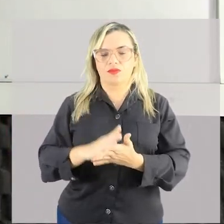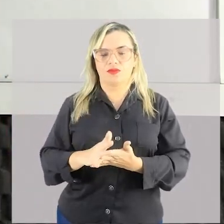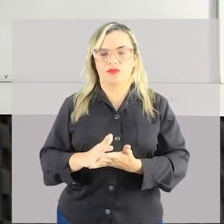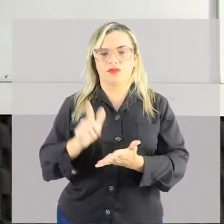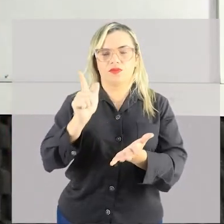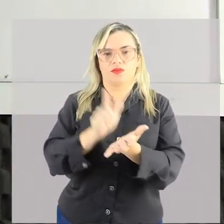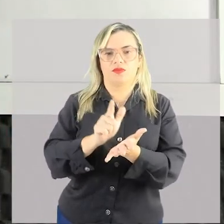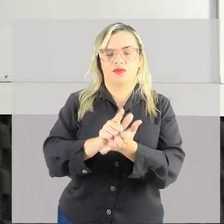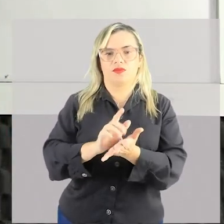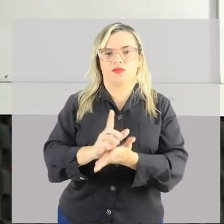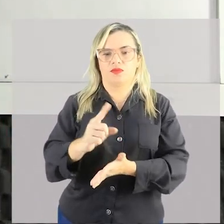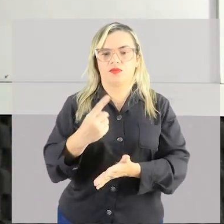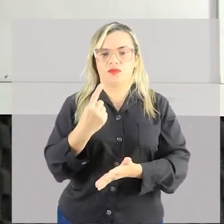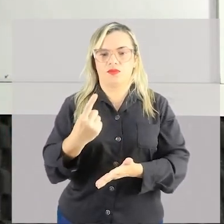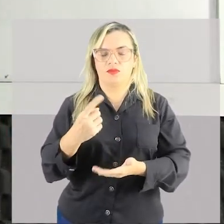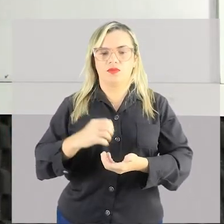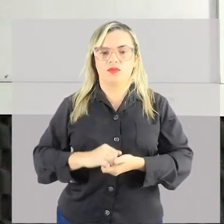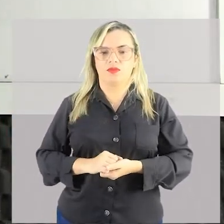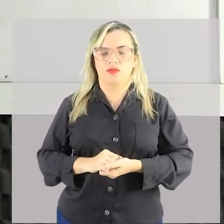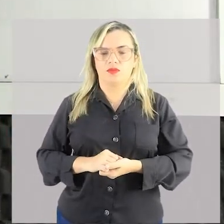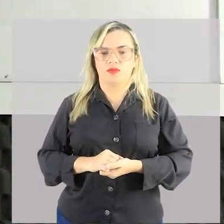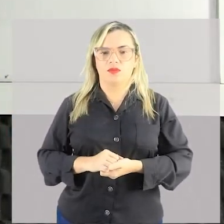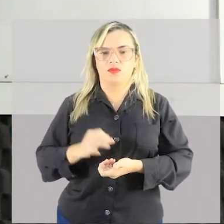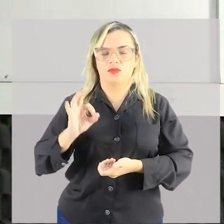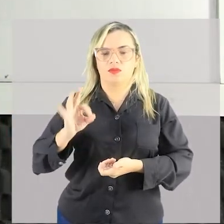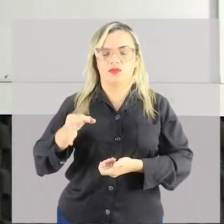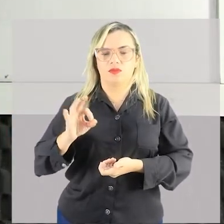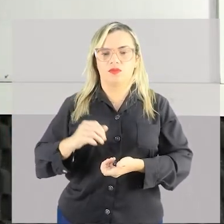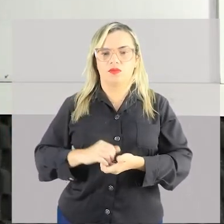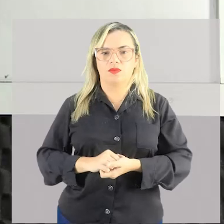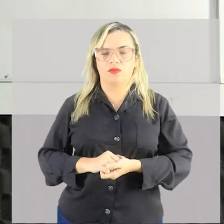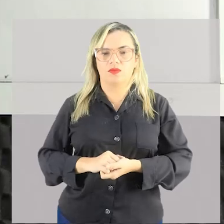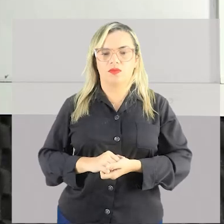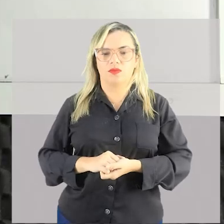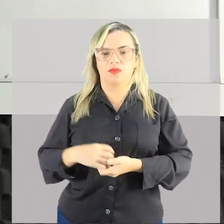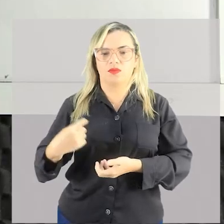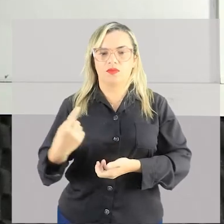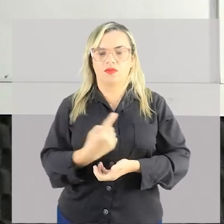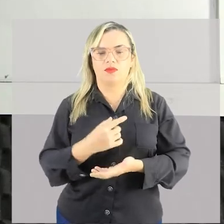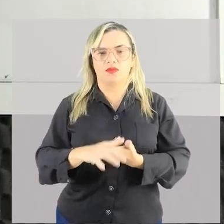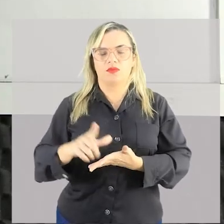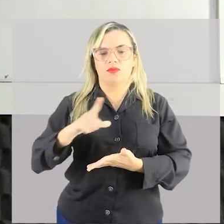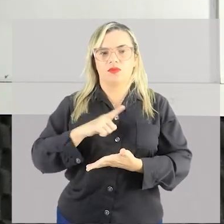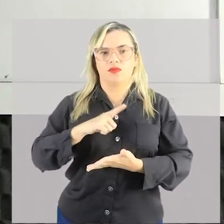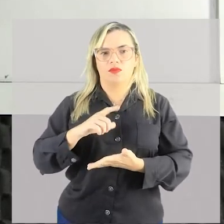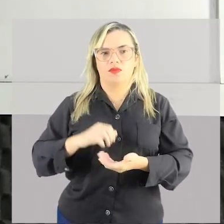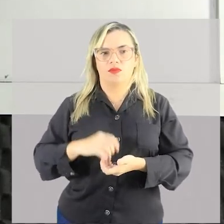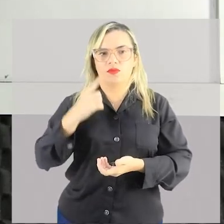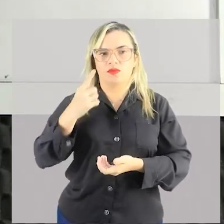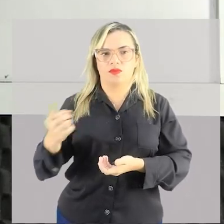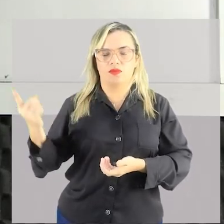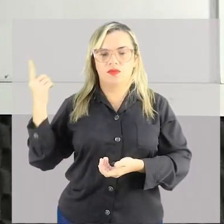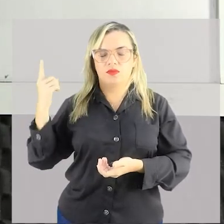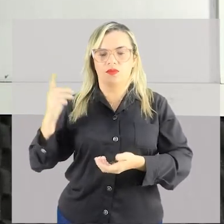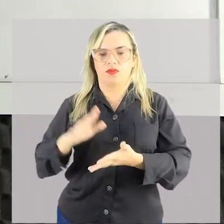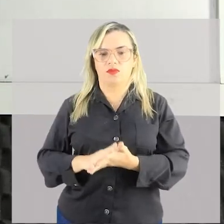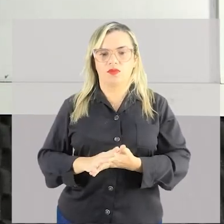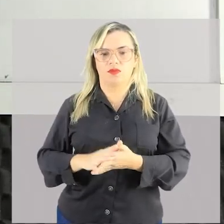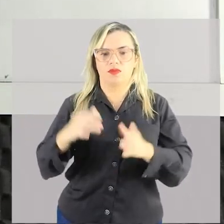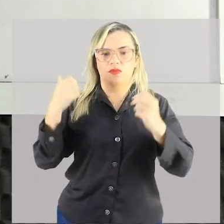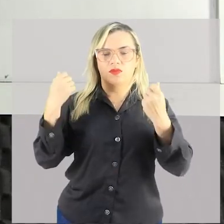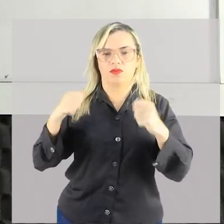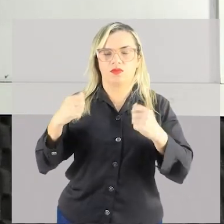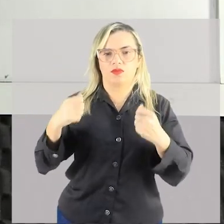ele no sorteio uma vez só certo então pronto turma aí nós já temos aí eh o que eu